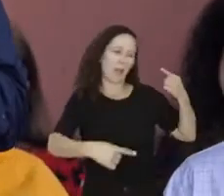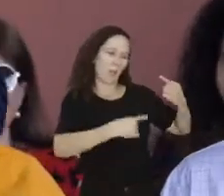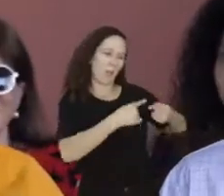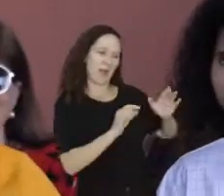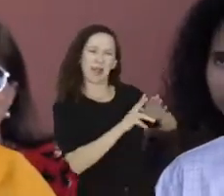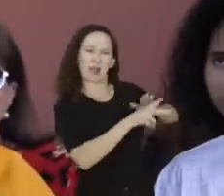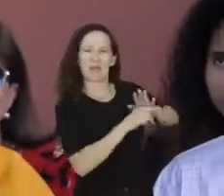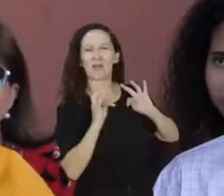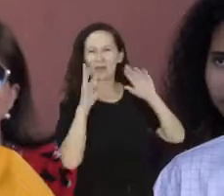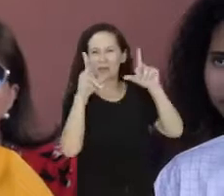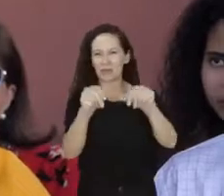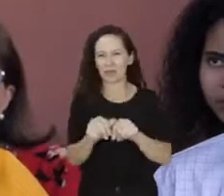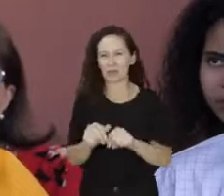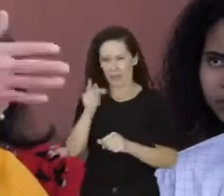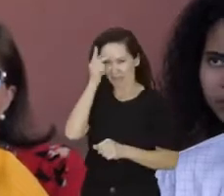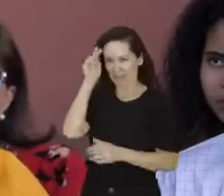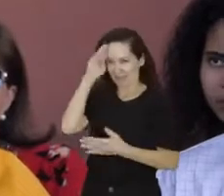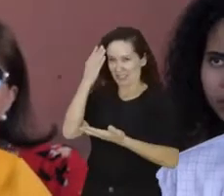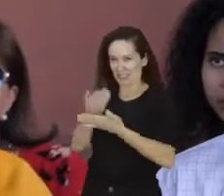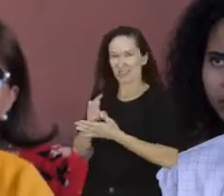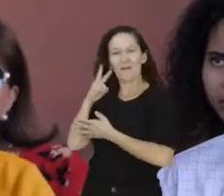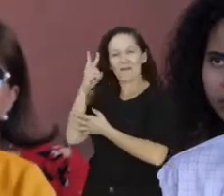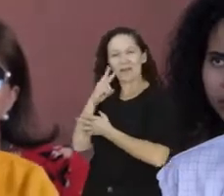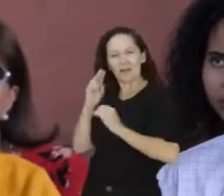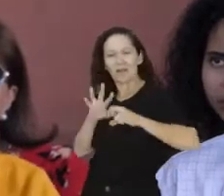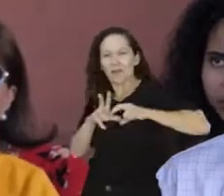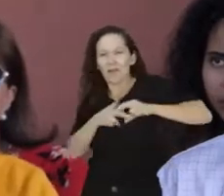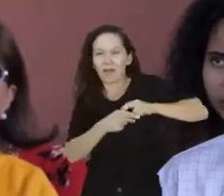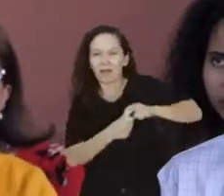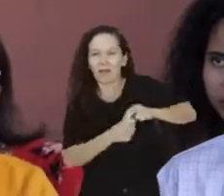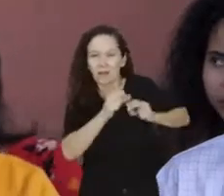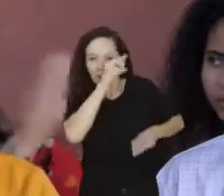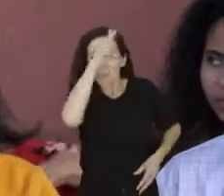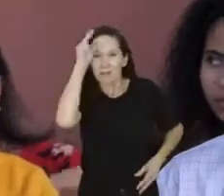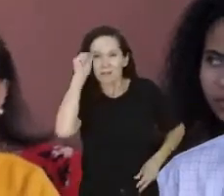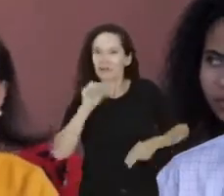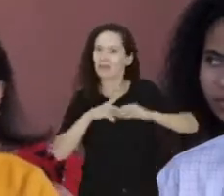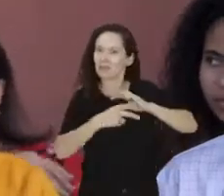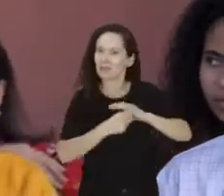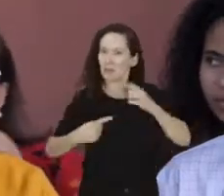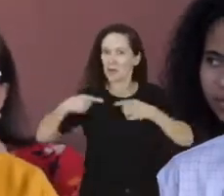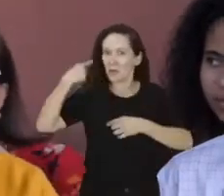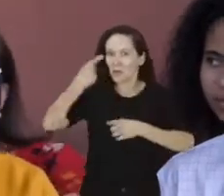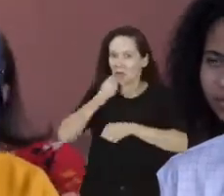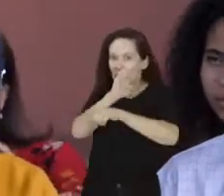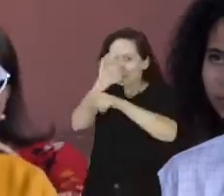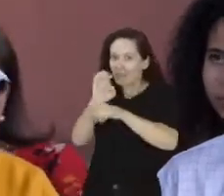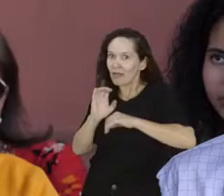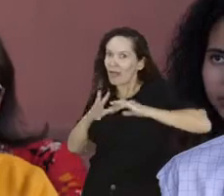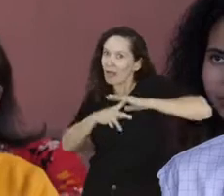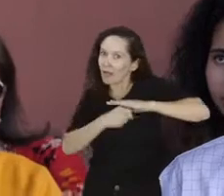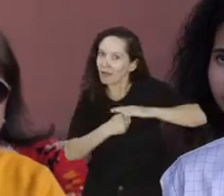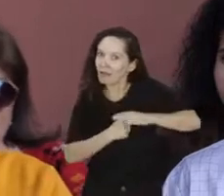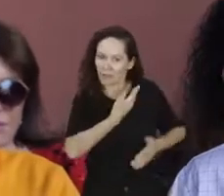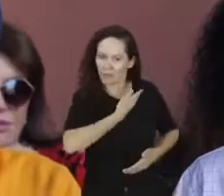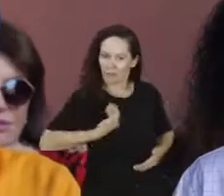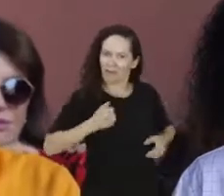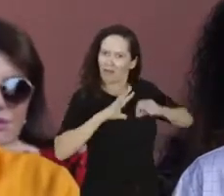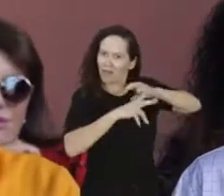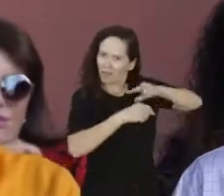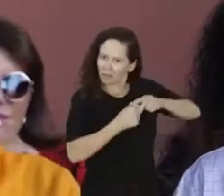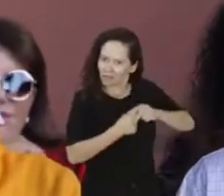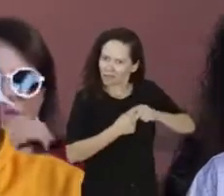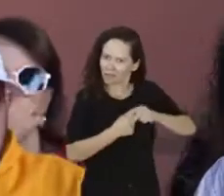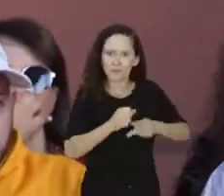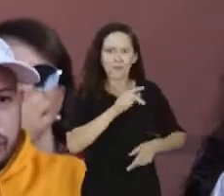O vereador é ladrão. O prefeito é ladrão. O deputado estadual é ladrão. O governador é ladrão. O presidente é